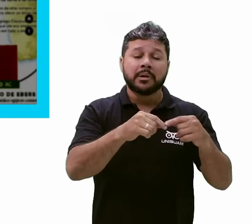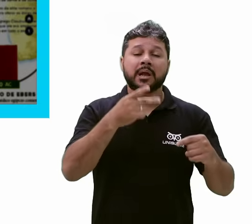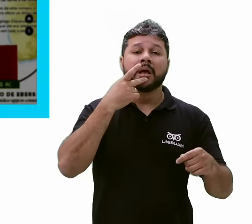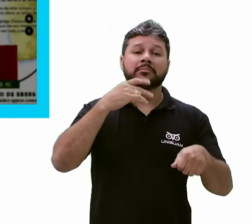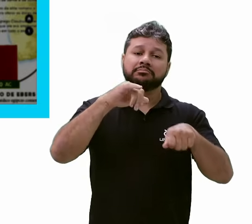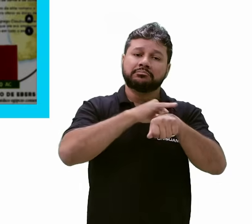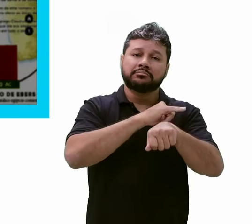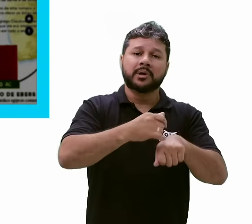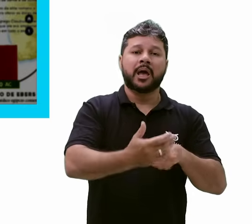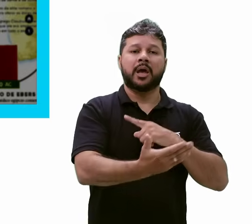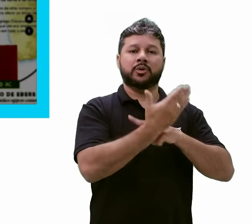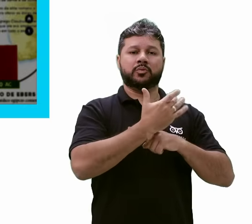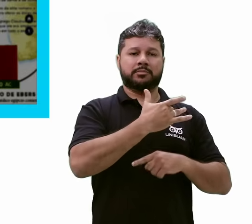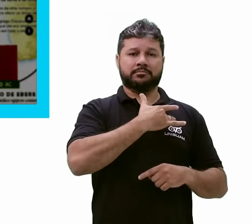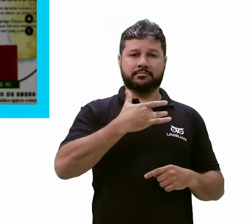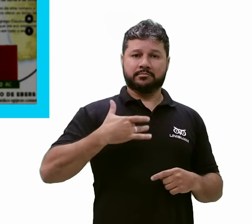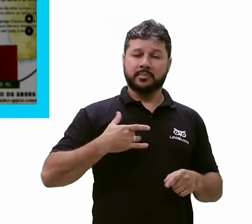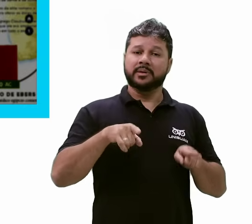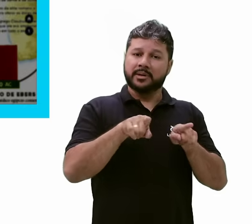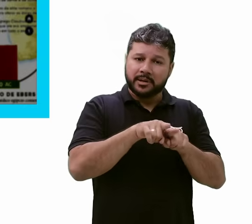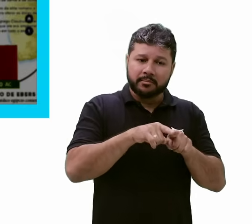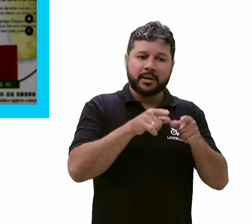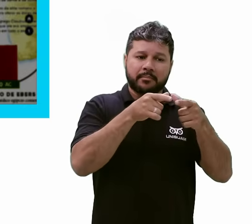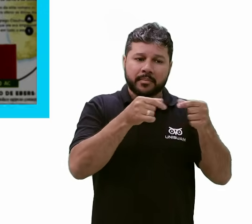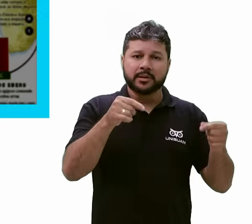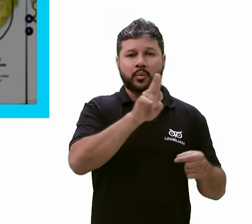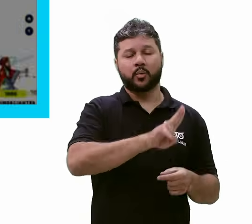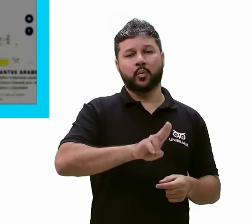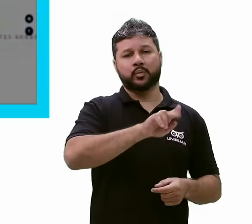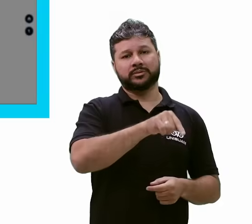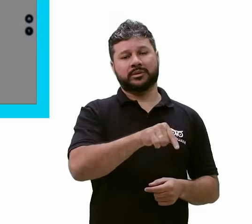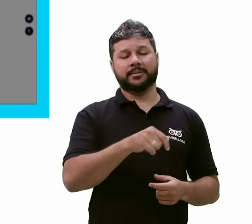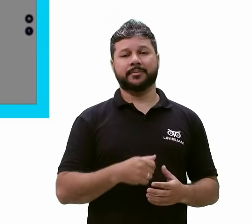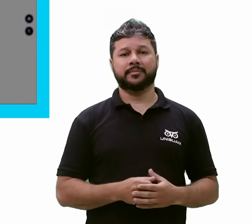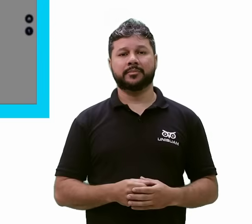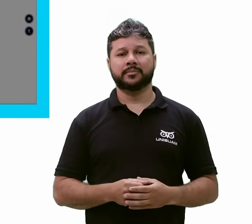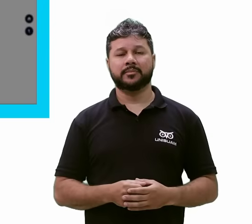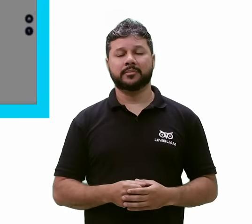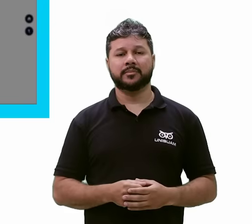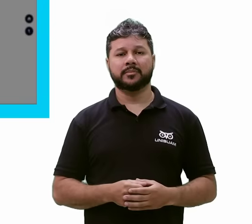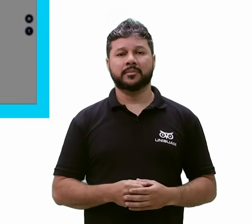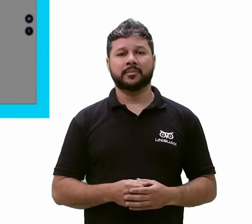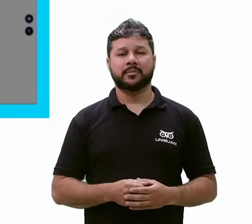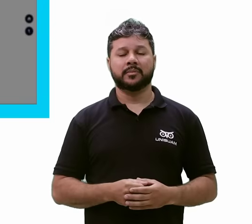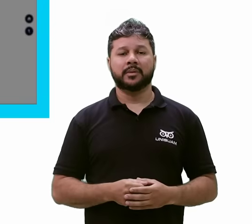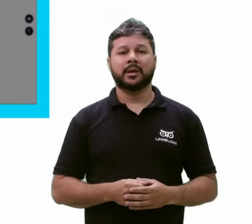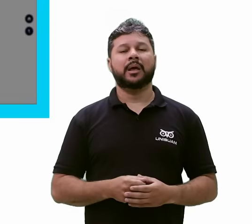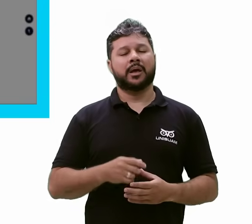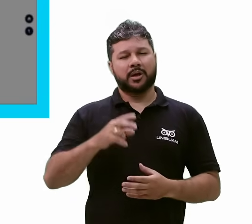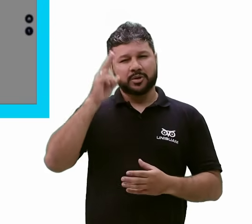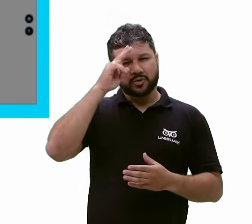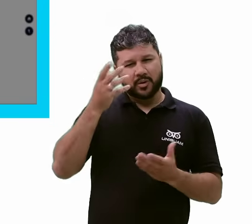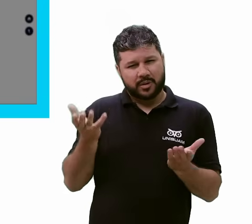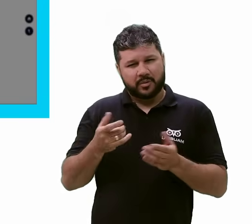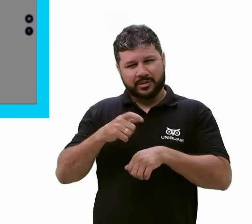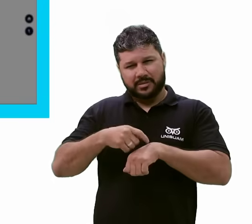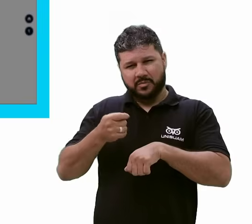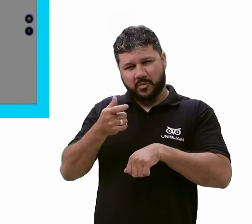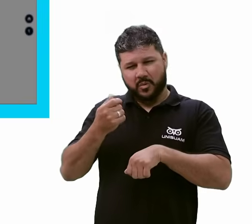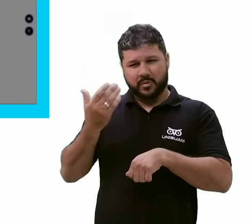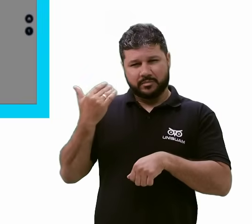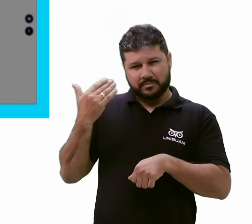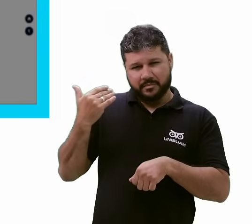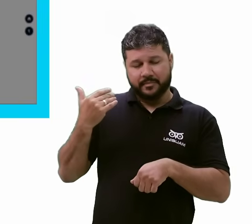como um recurso medicamentoso também, tá? E aí a gente vai ver numa história mais